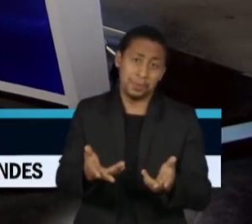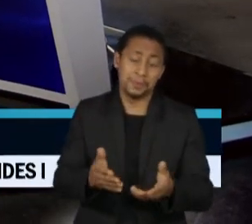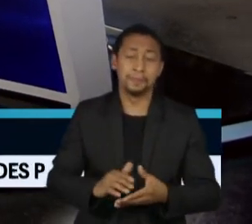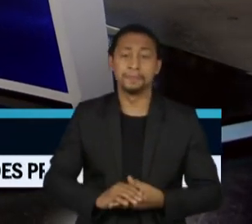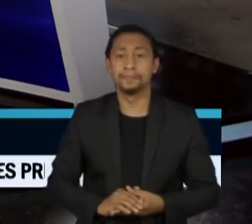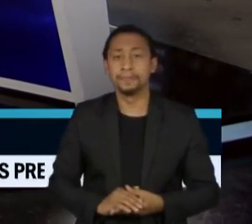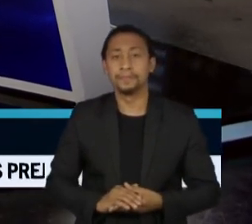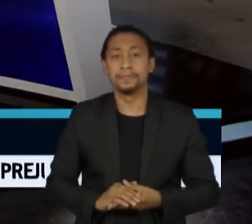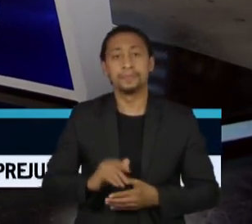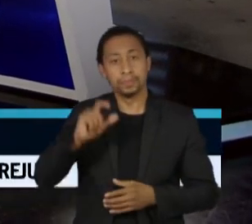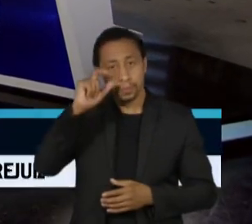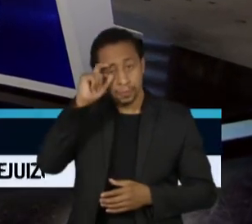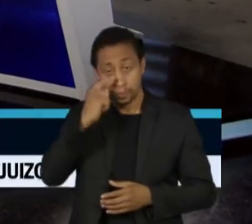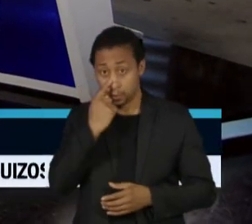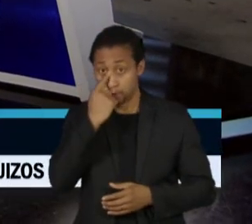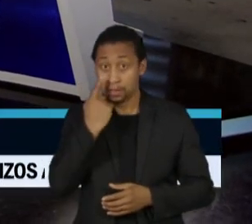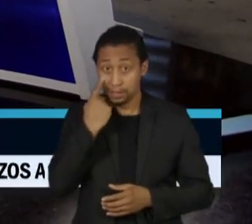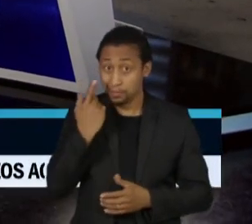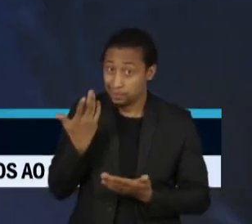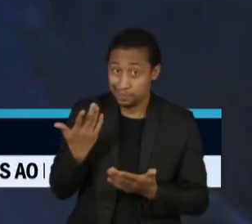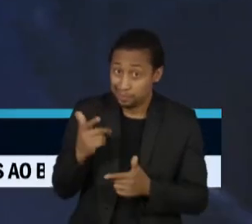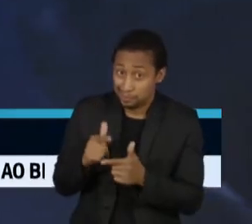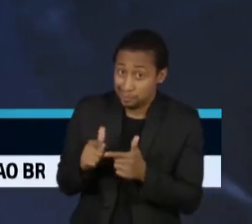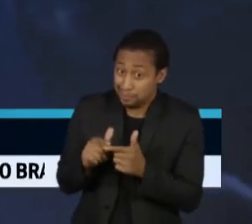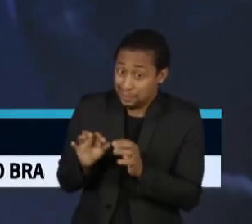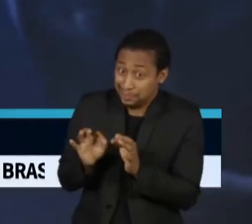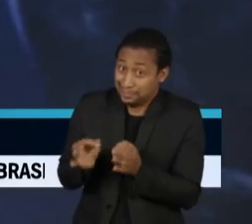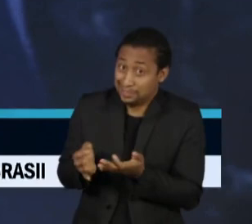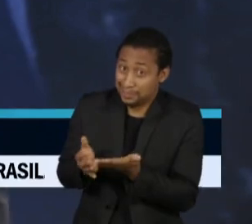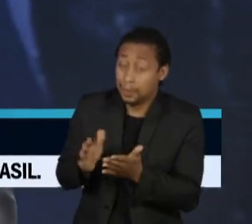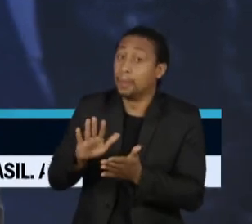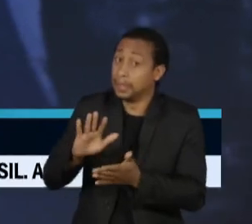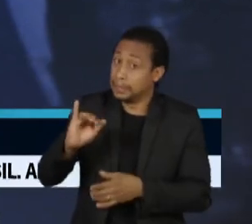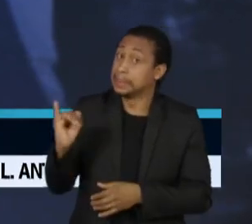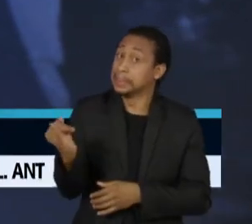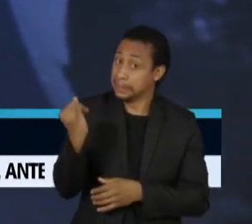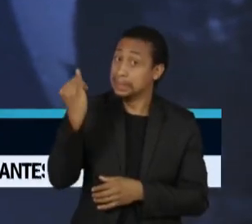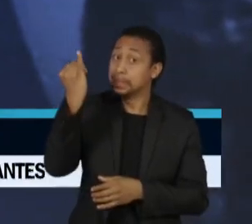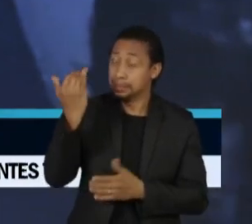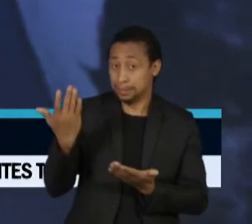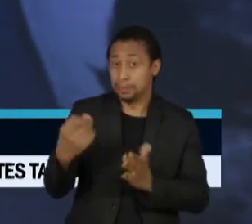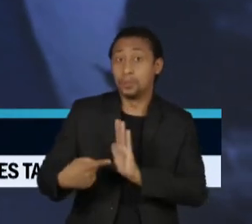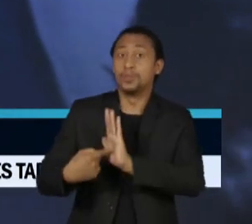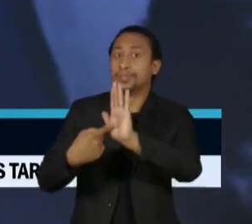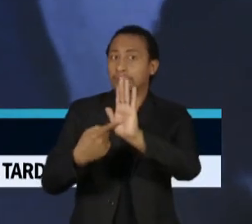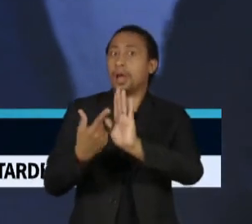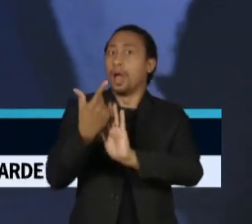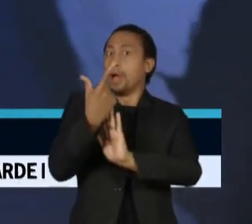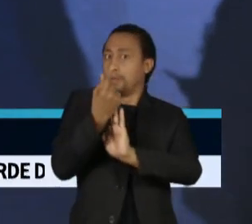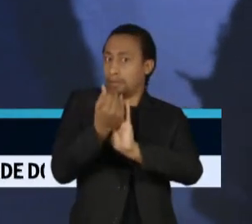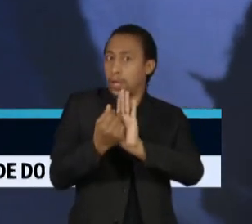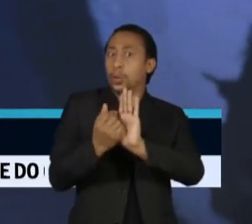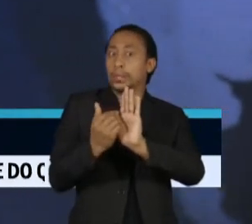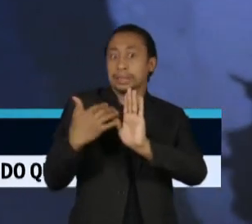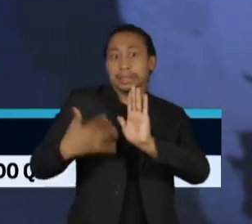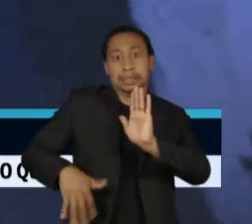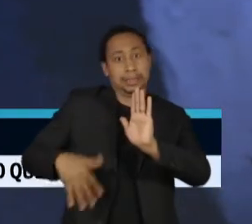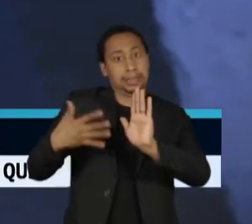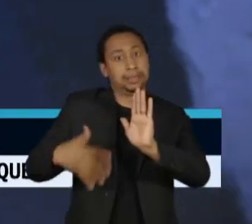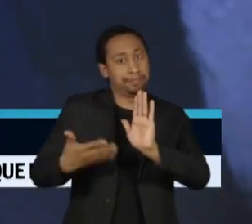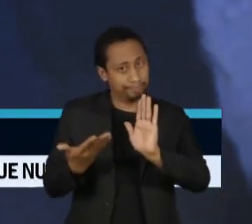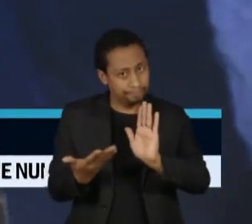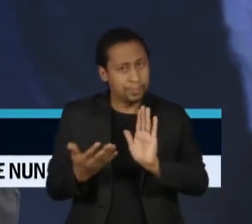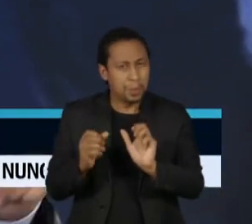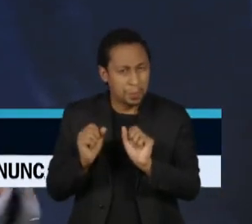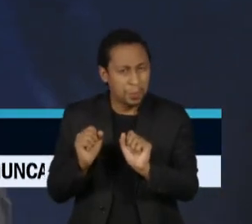Pondé, é uma parte do problema só, como disse o nosso entrevistado, mas é uma parte importante, né? Em termos de valores, é a maior fatia. Isso também reduz o